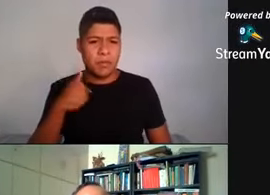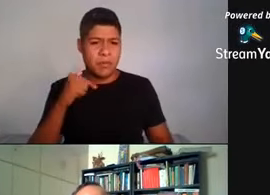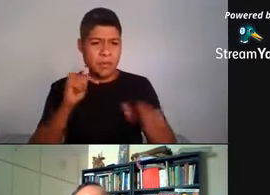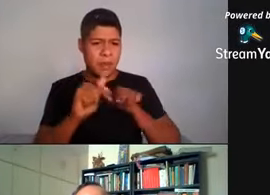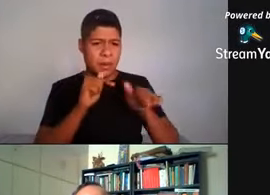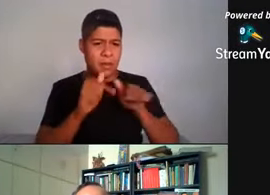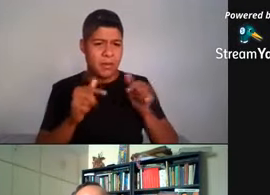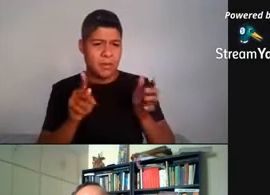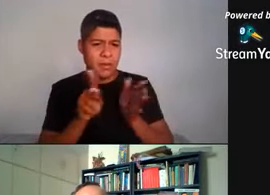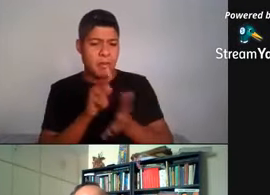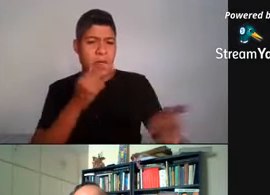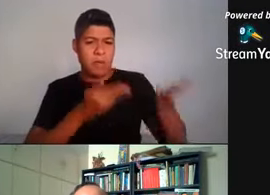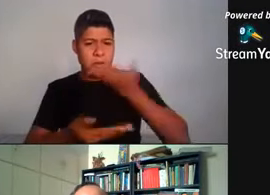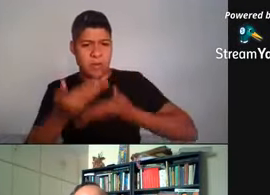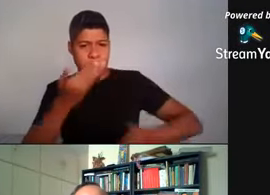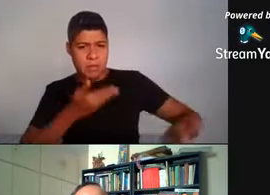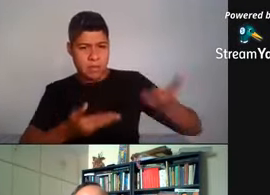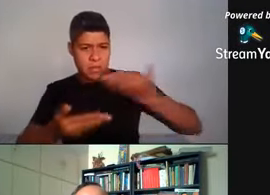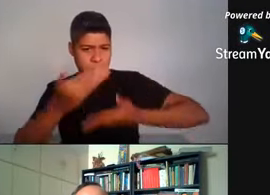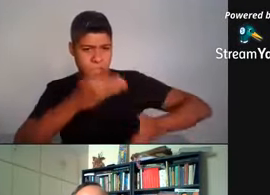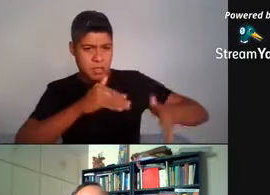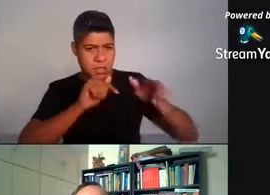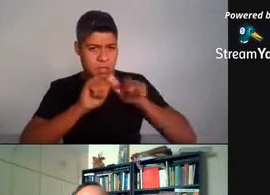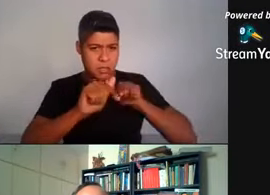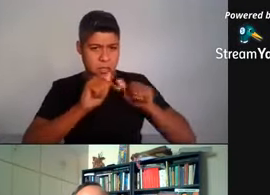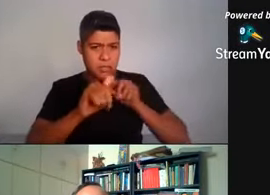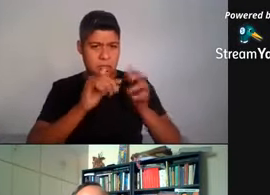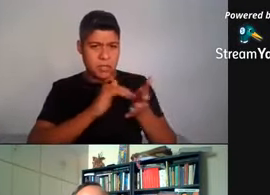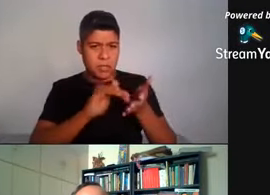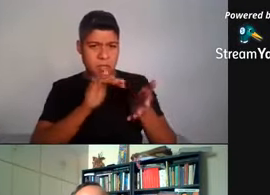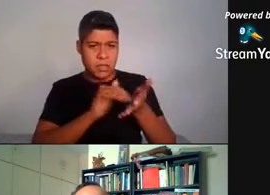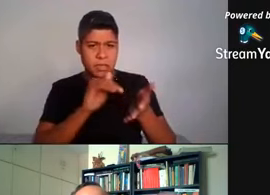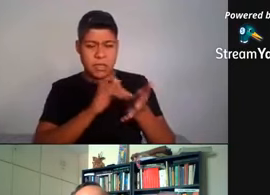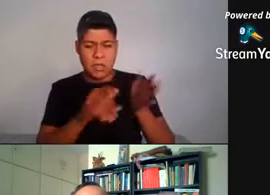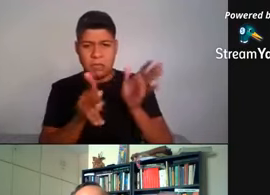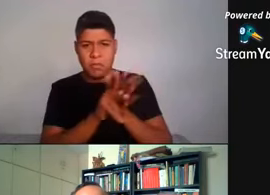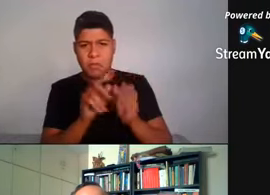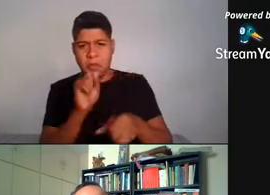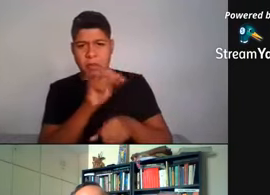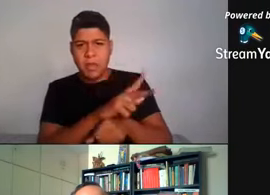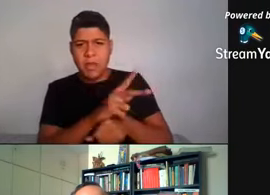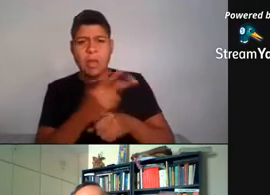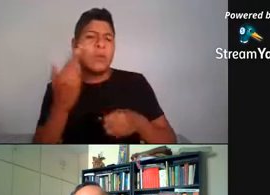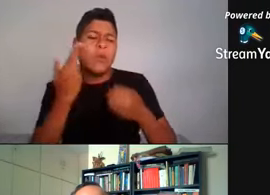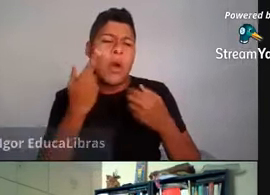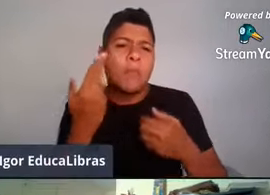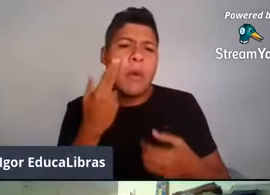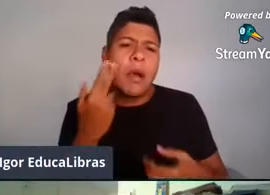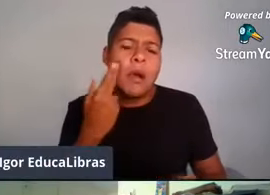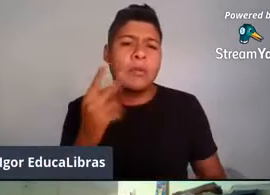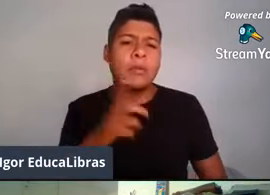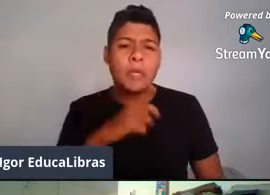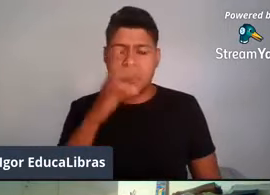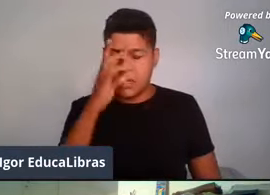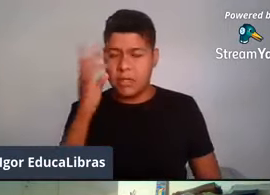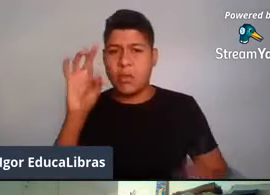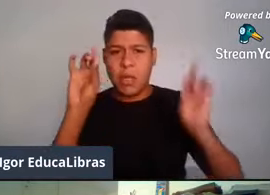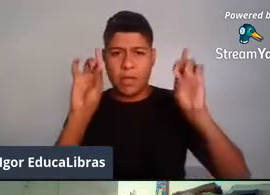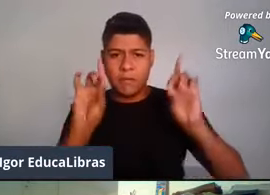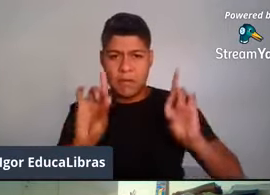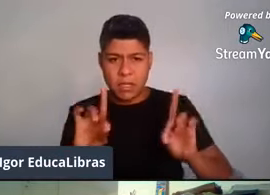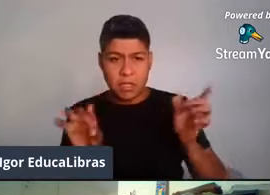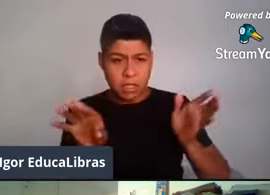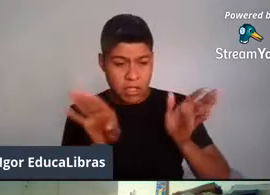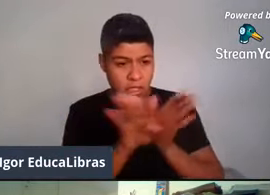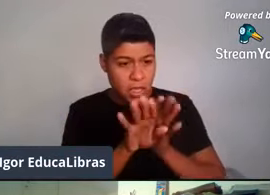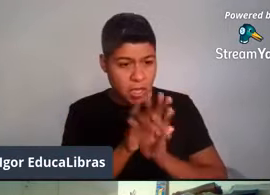com intermediação de mão de obra na Secretaria Estadual do Emprego, e era muito comum a gente atender pessoas com deficiência que chegavam